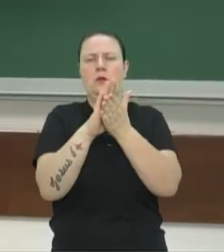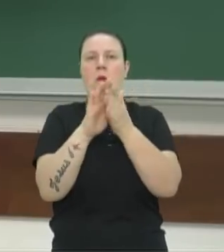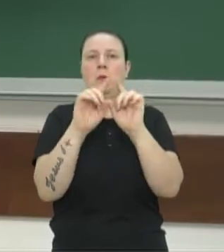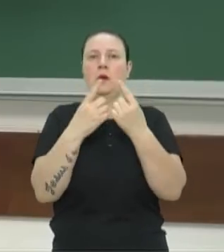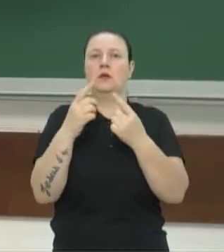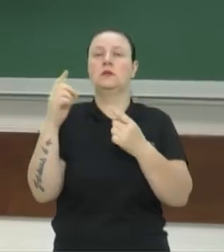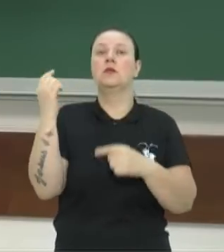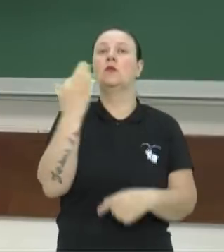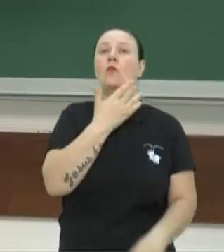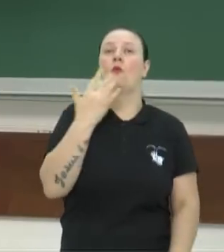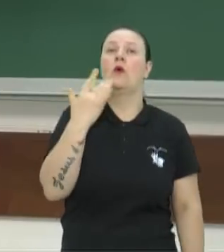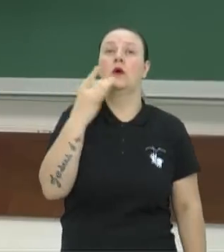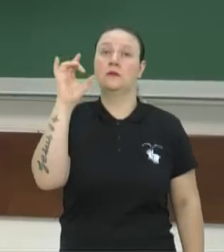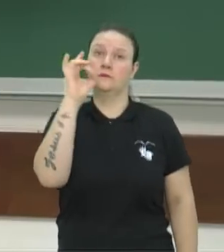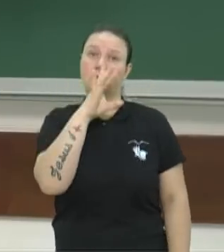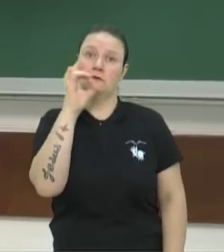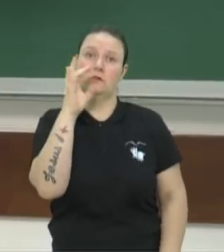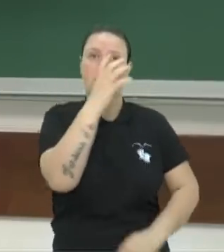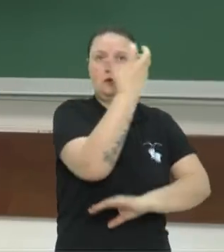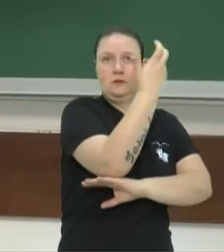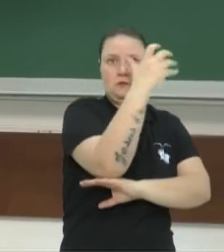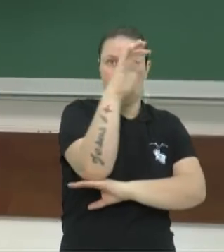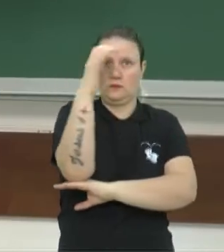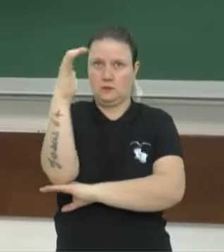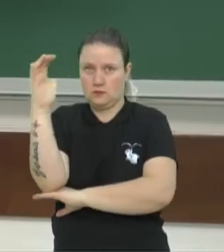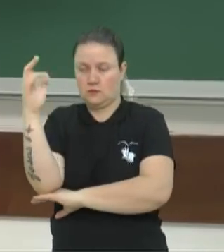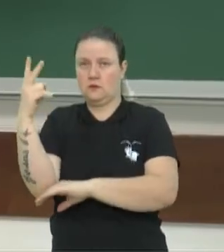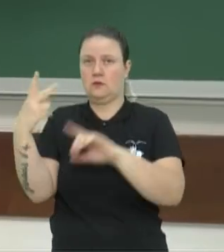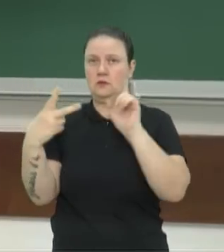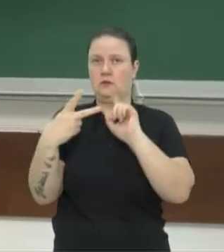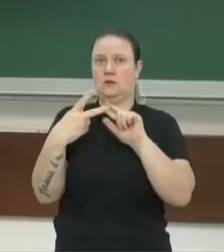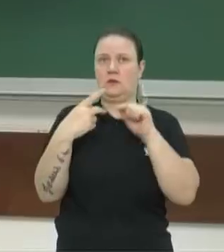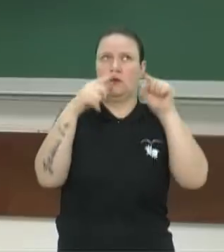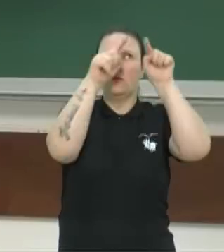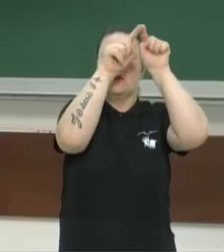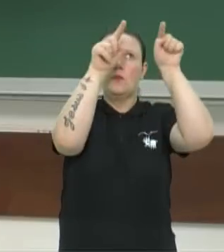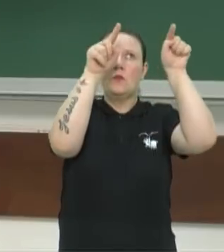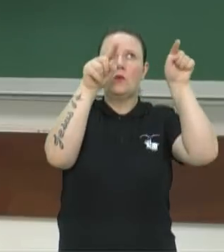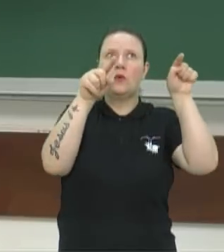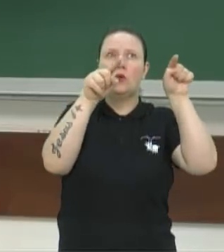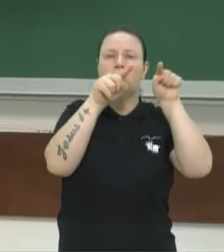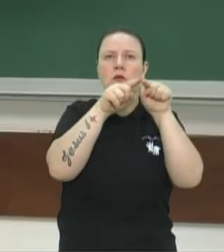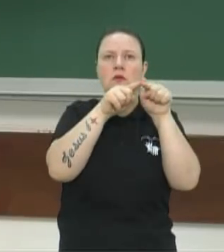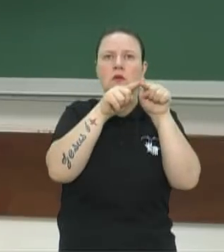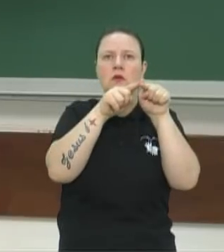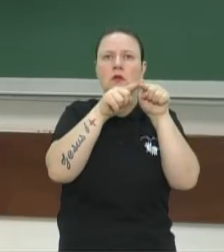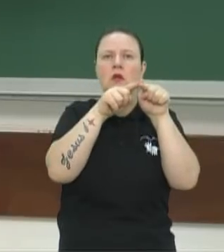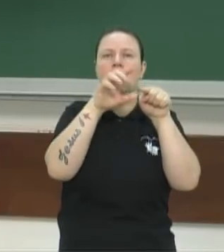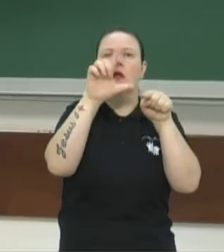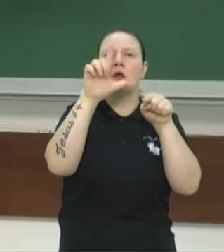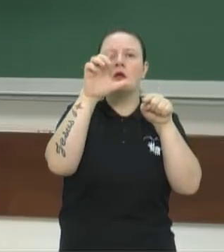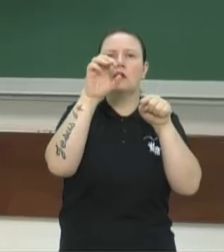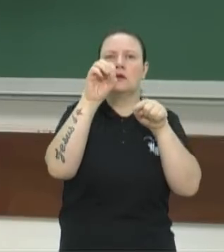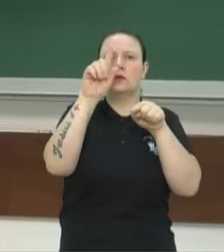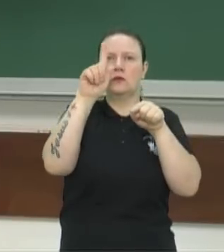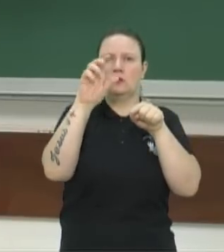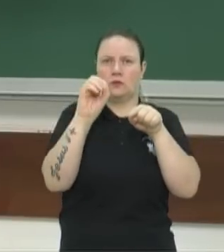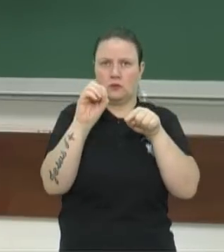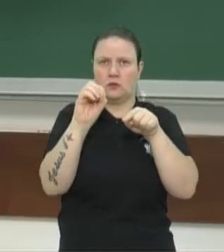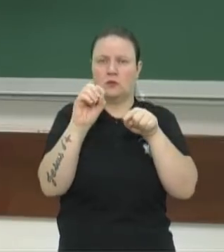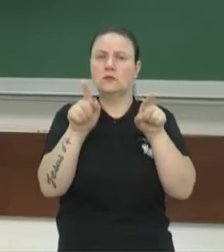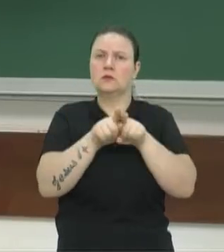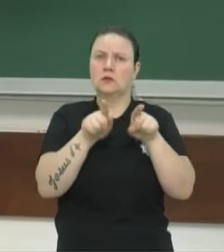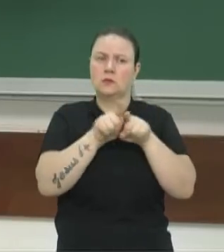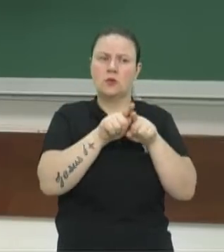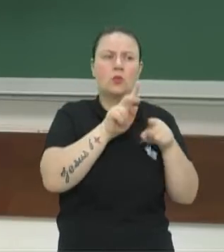nós temos o logotipo do pé de quê, que a gente pode imaginar que seja uma ONG que cuide da